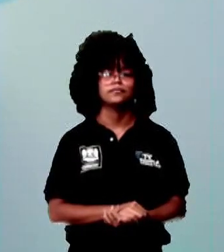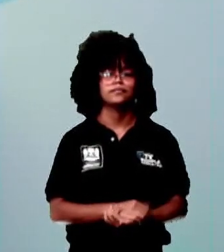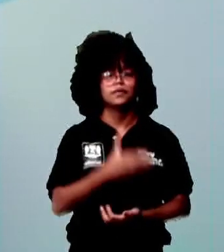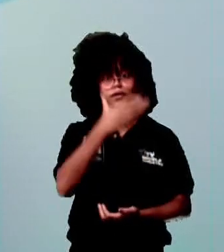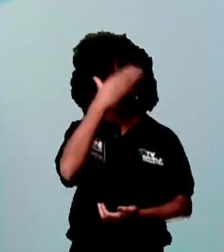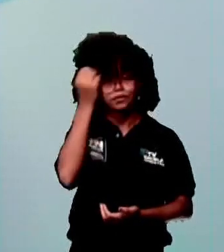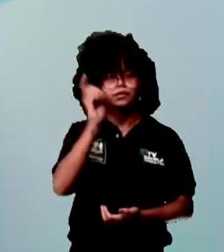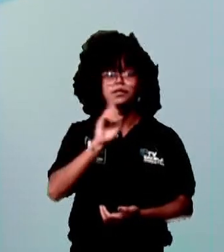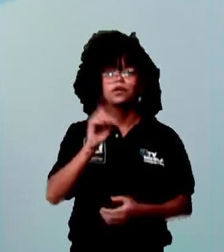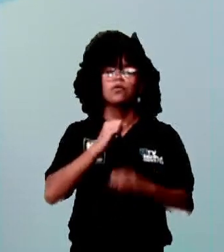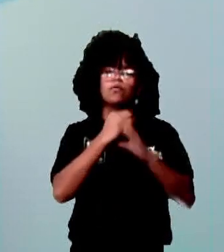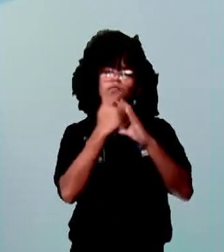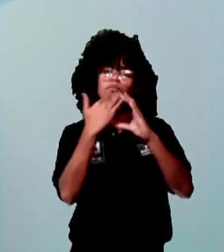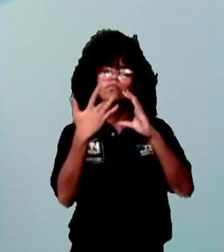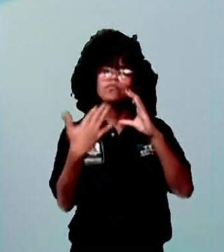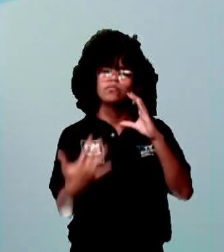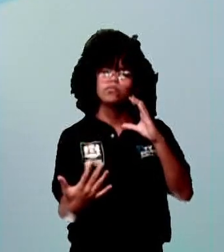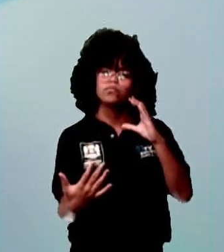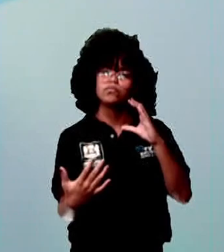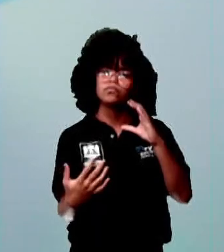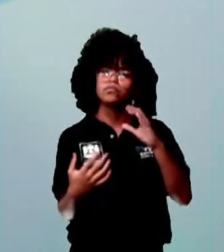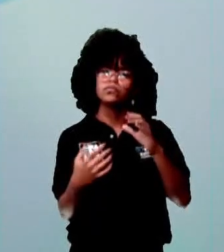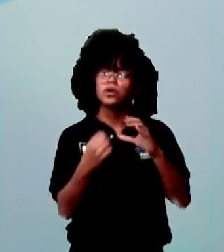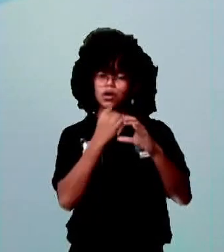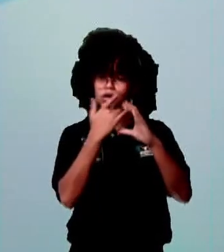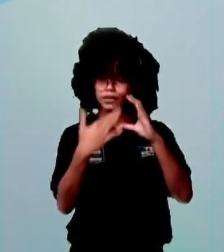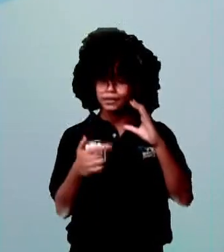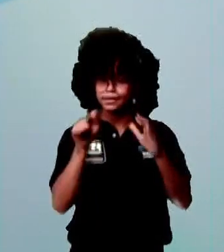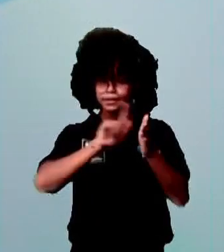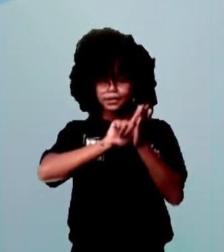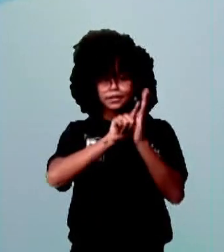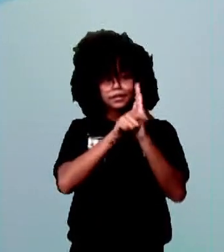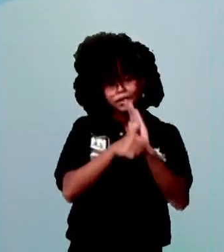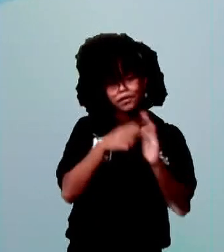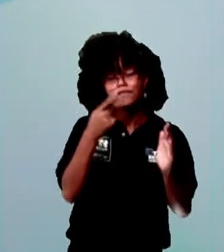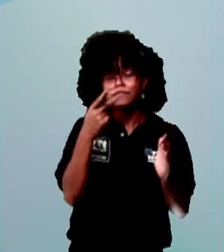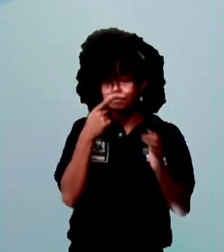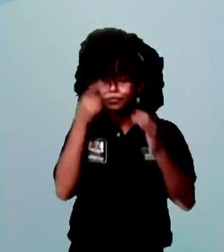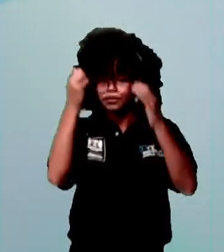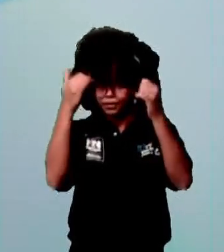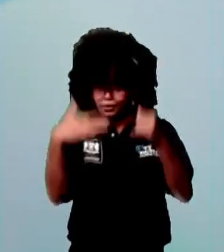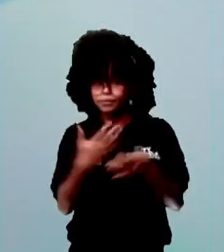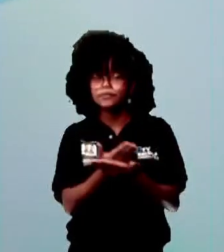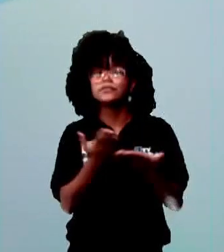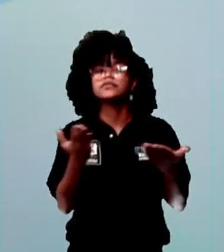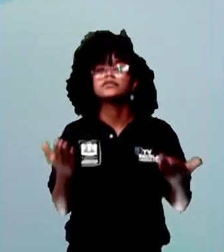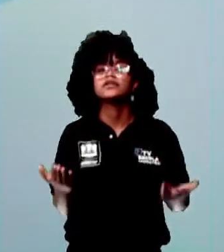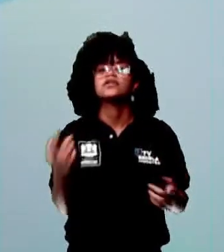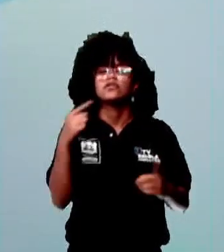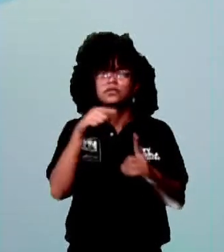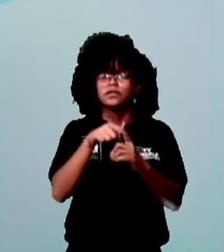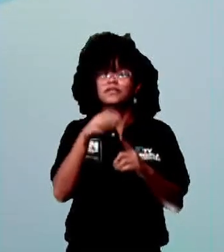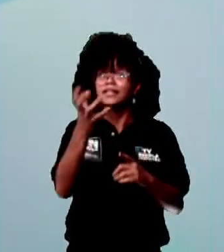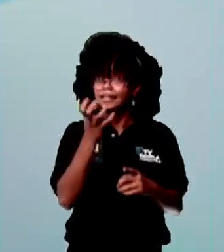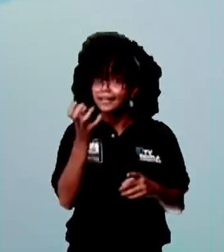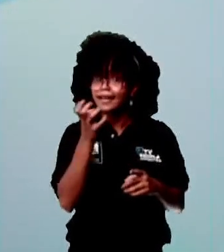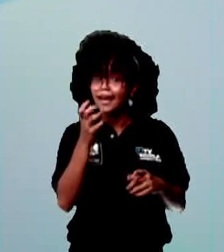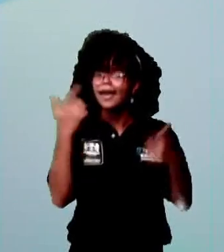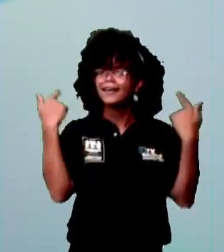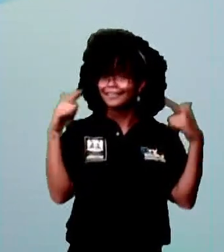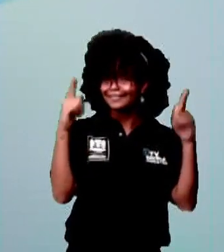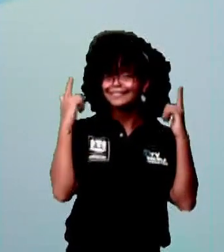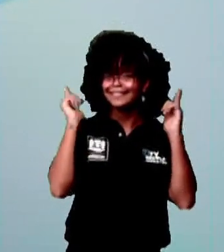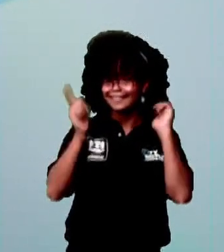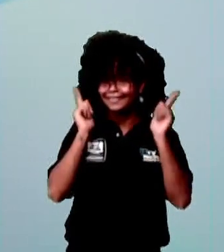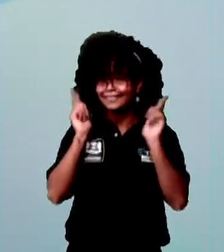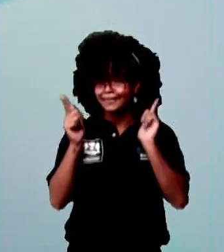das características desse gênero que eu tanto falei para vocês, da finalidade. Você quer divertir, como nessa